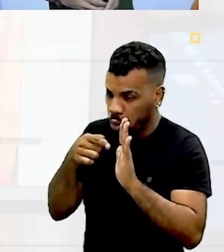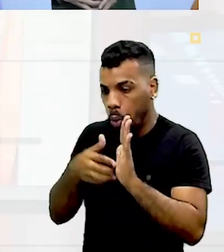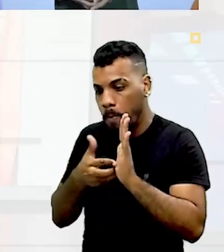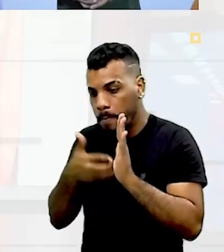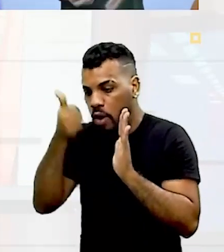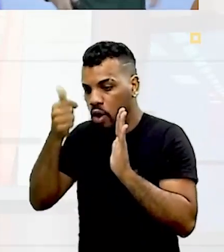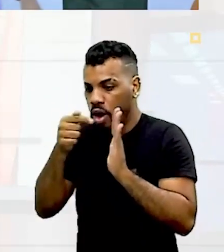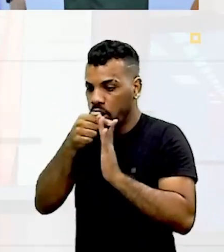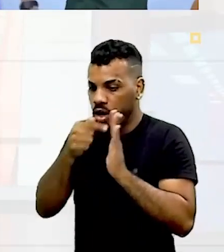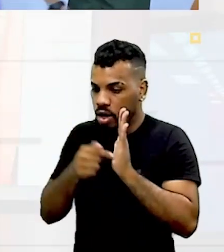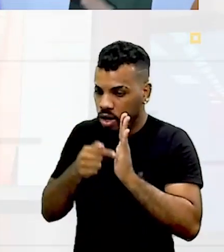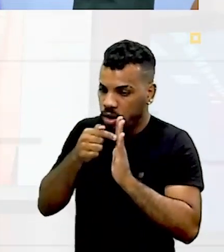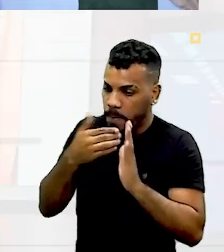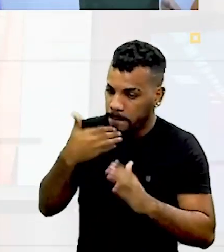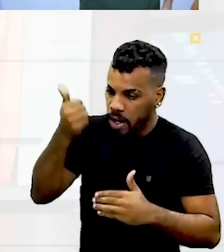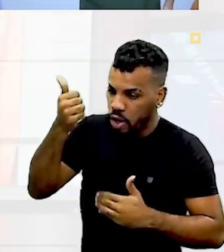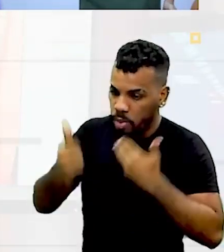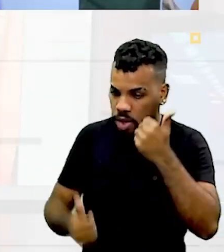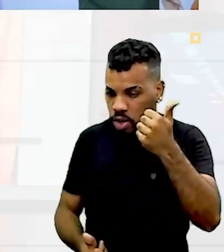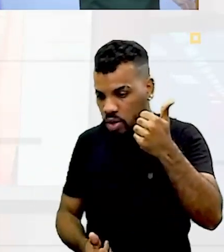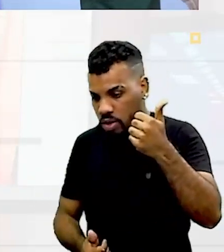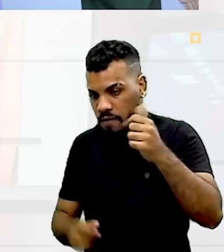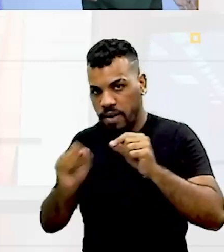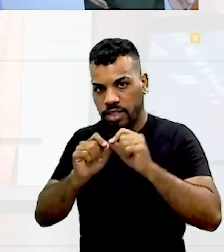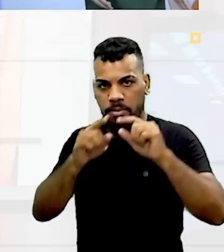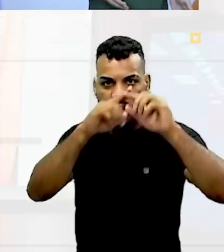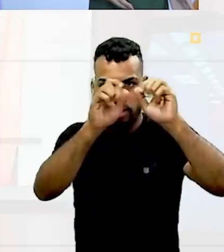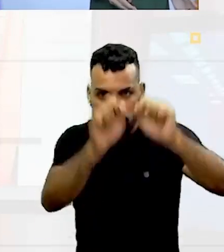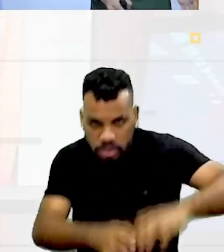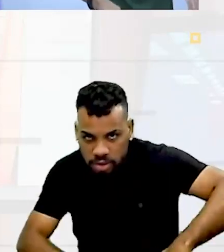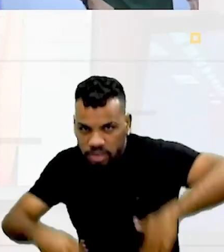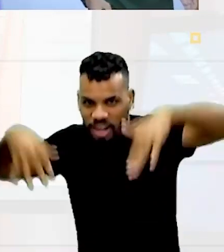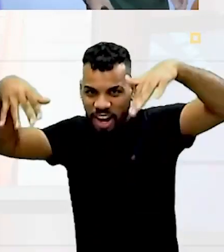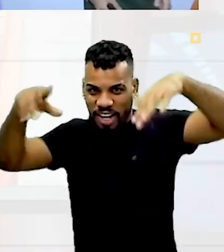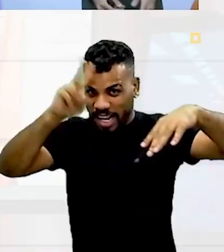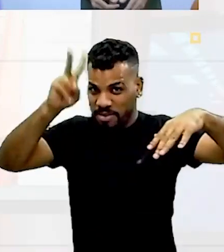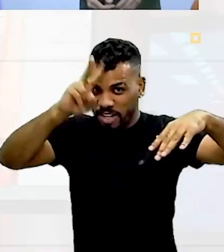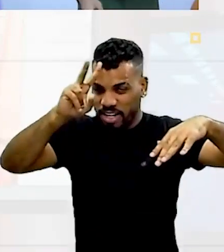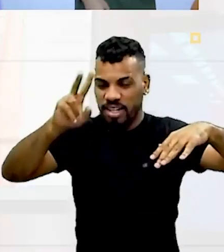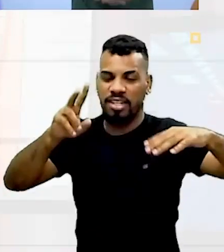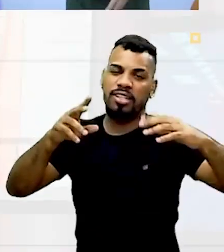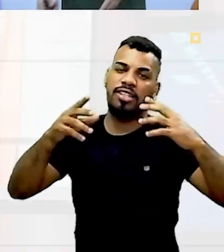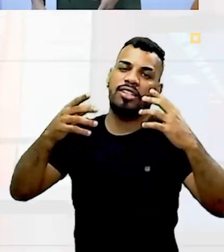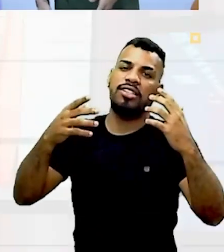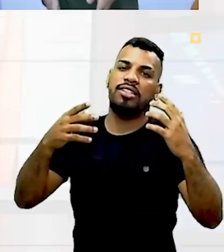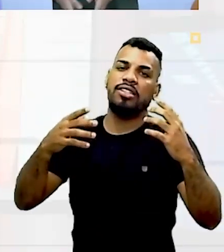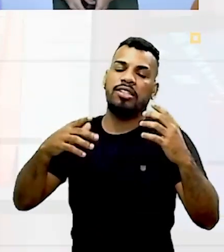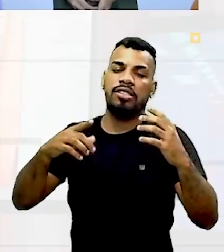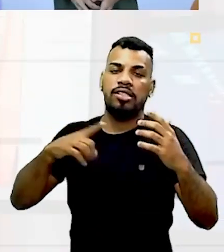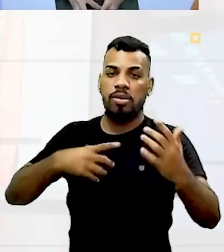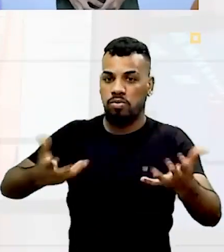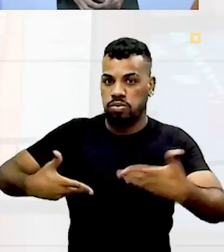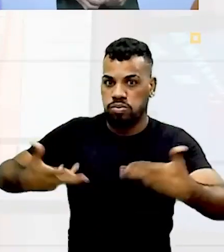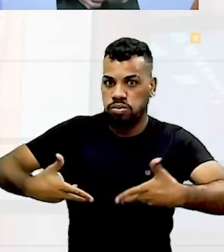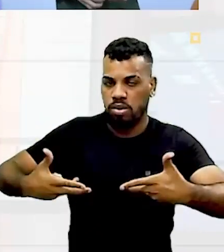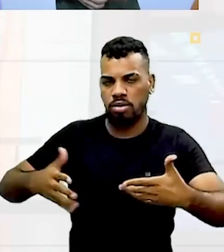melhorar, fazer a questão de mais arcos, a questão do timing, ajeitar a velocidade.